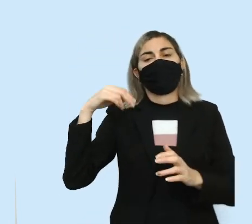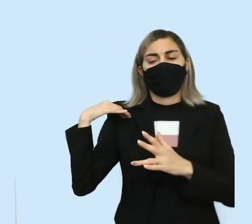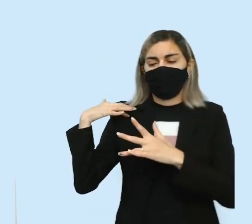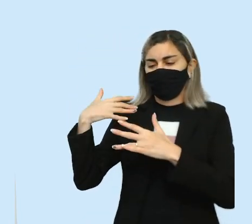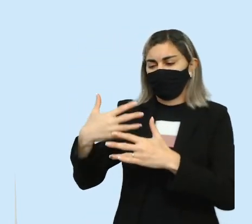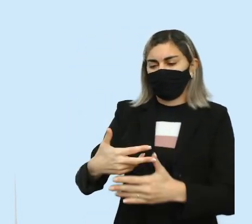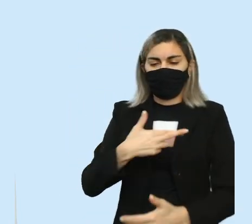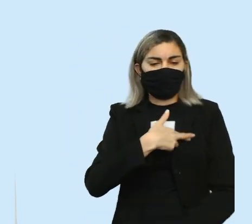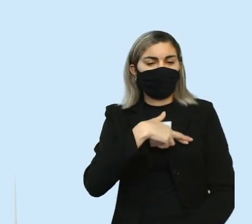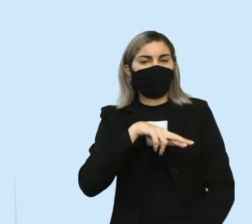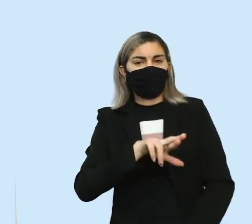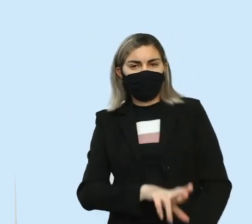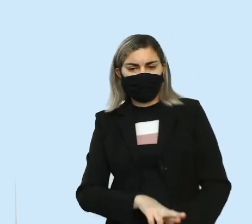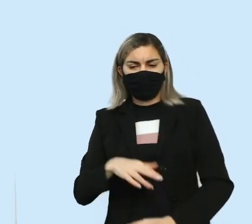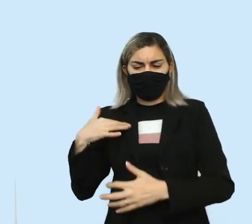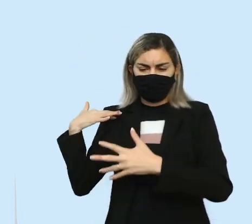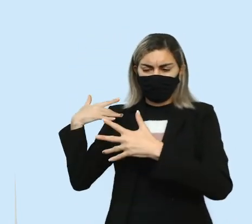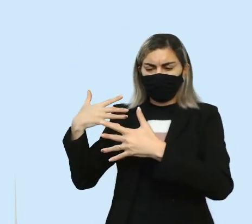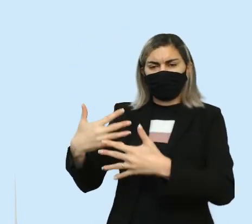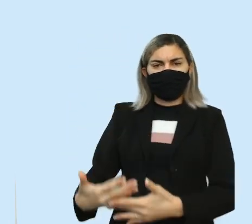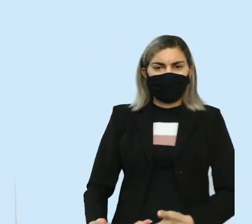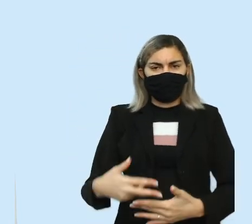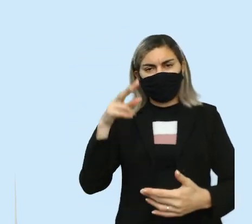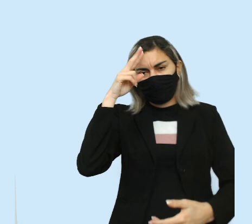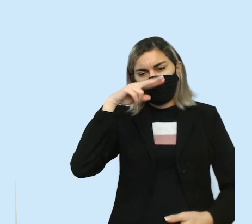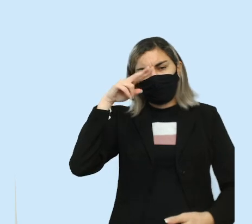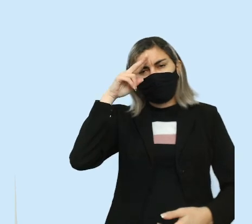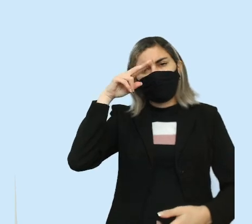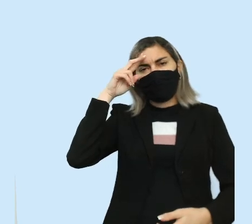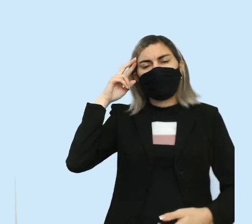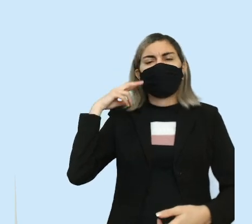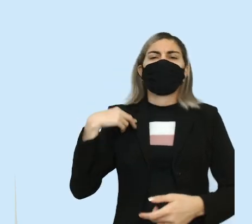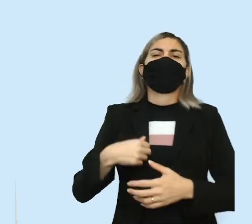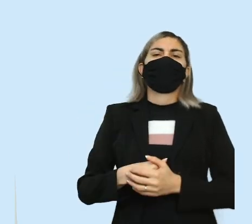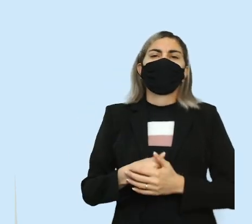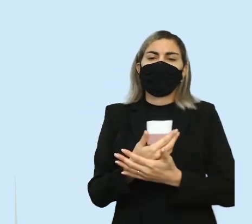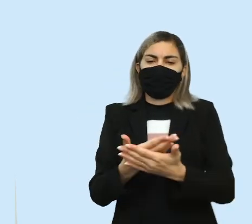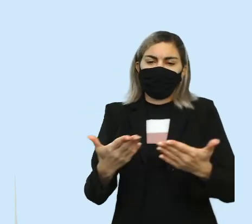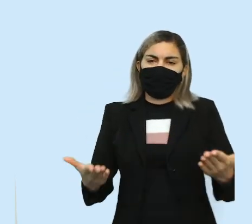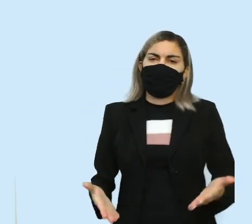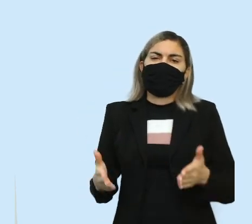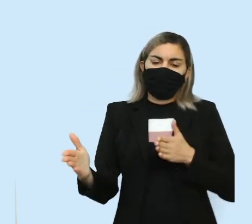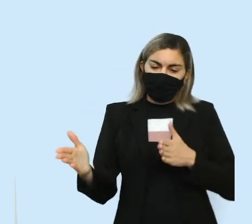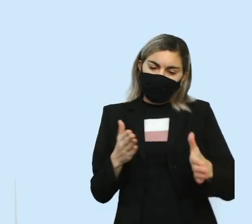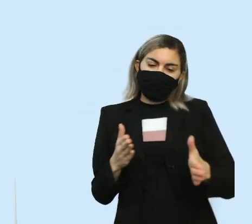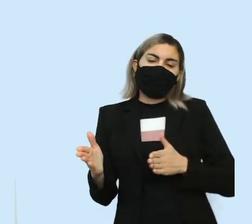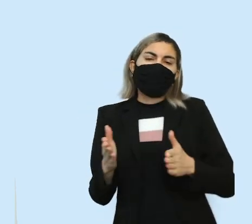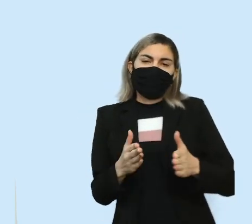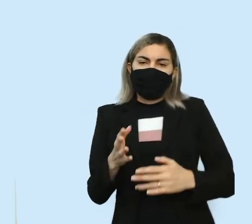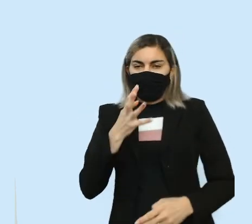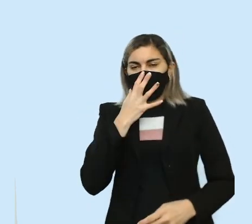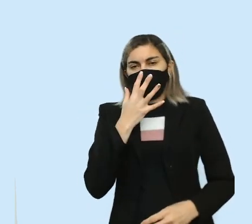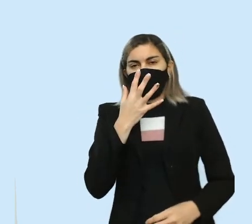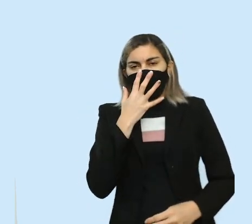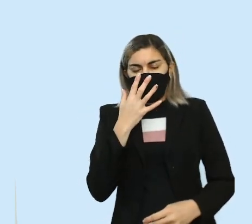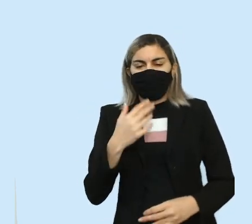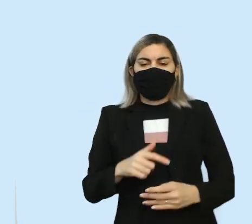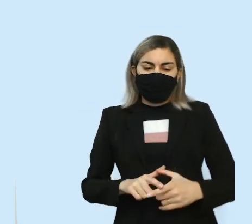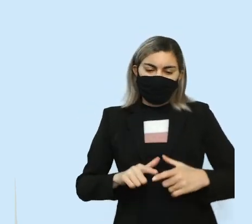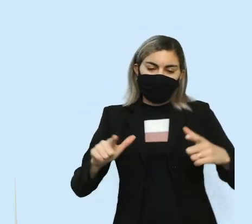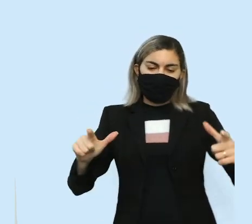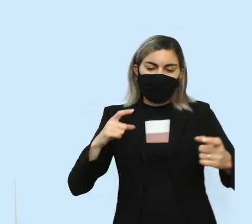através da sua religião desde os tempos das suas histórias mais remotas. Em certo período, observa-se uma